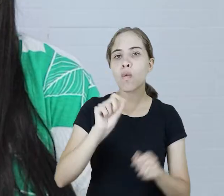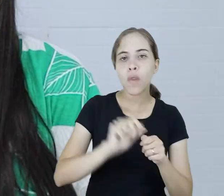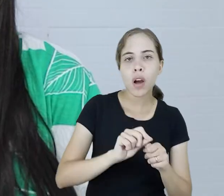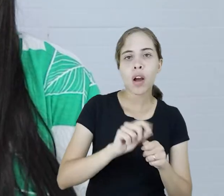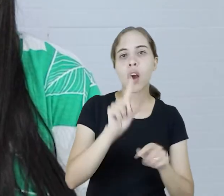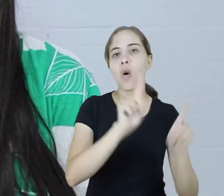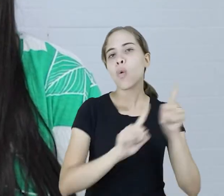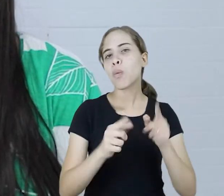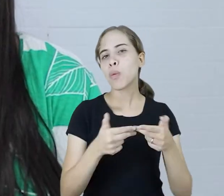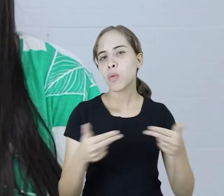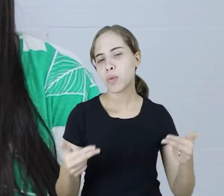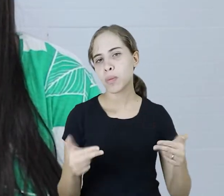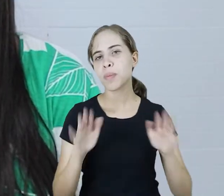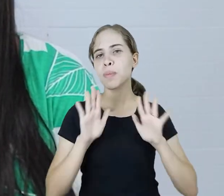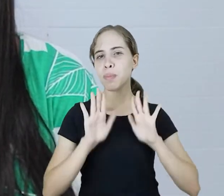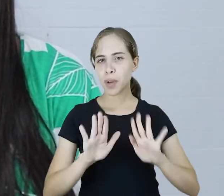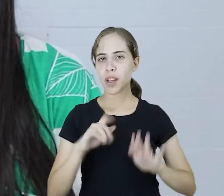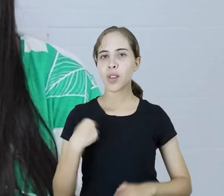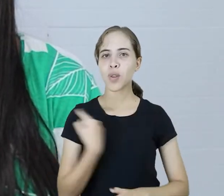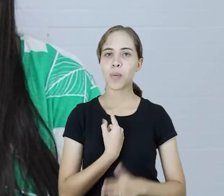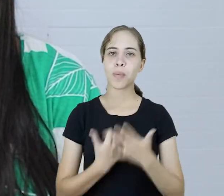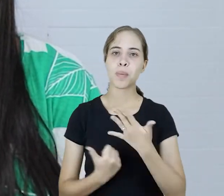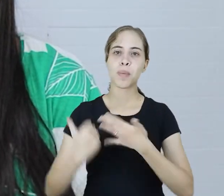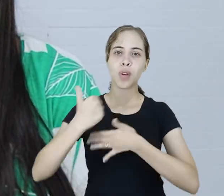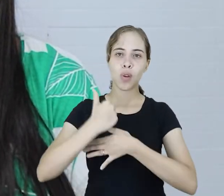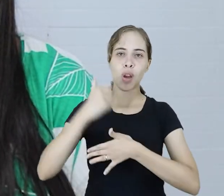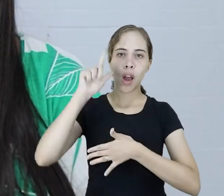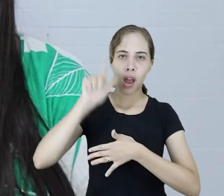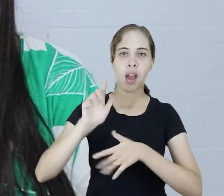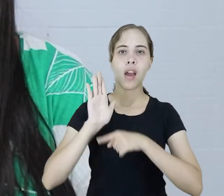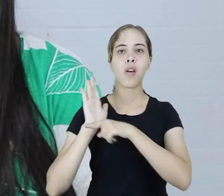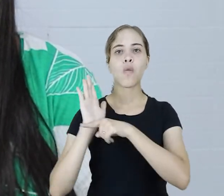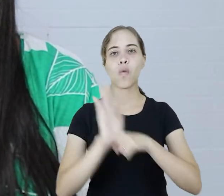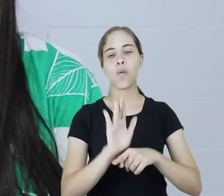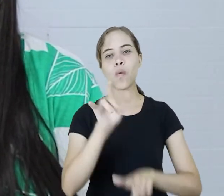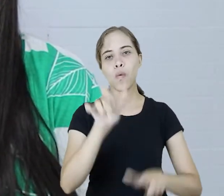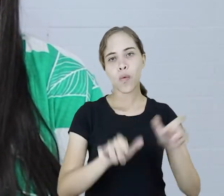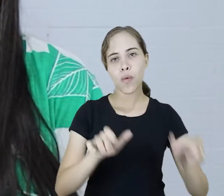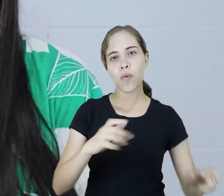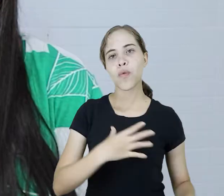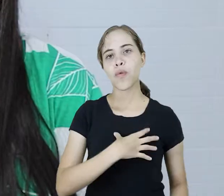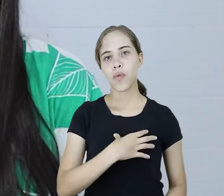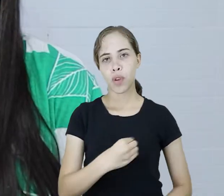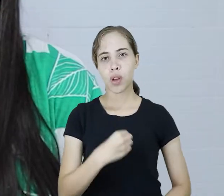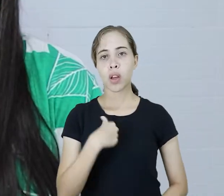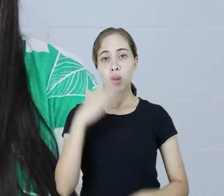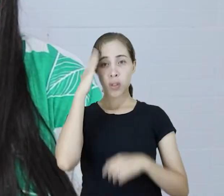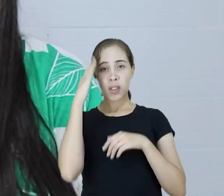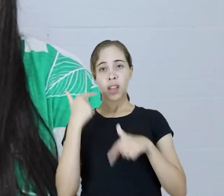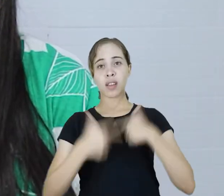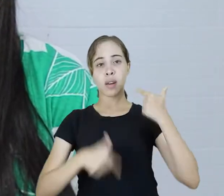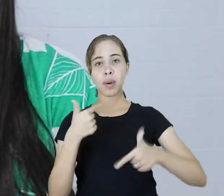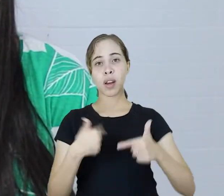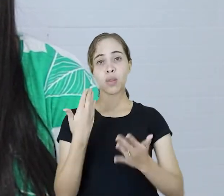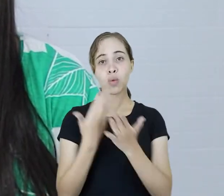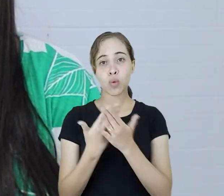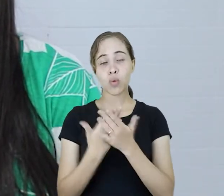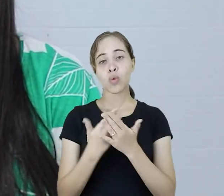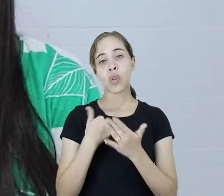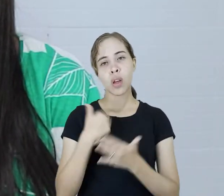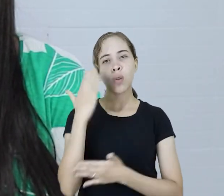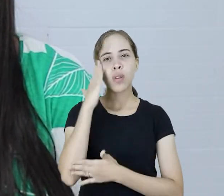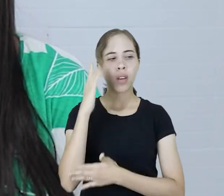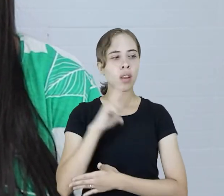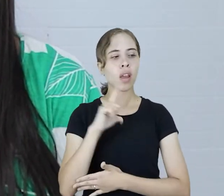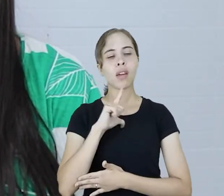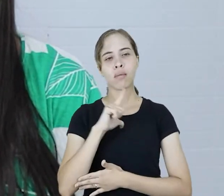mas essa é a nossa prioridade, ajudar os nossos filhos. Sei que trabalhamos, estudamos, eu tenho noção de tudo isso,